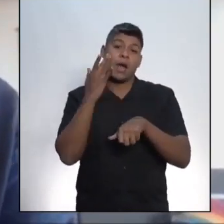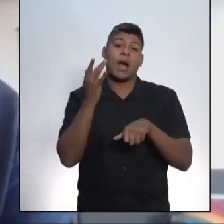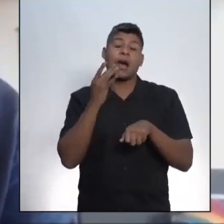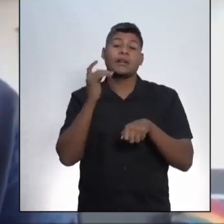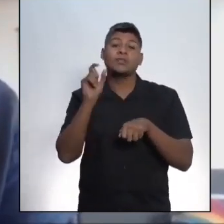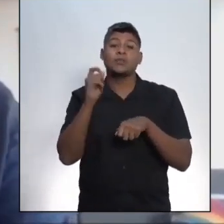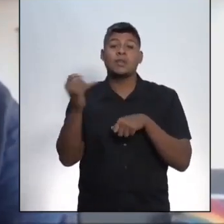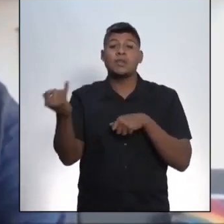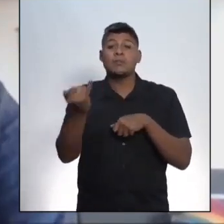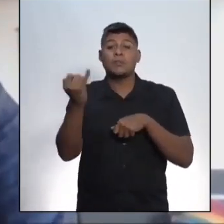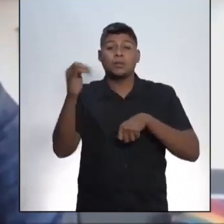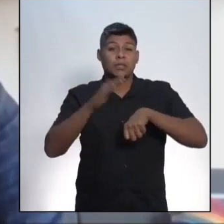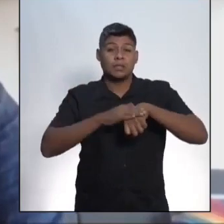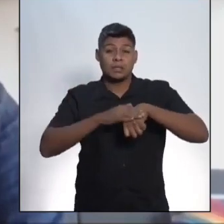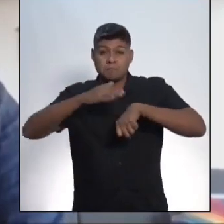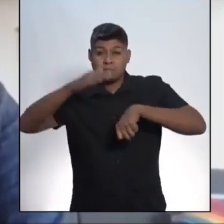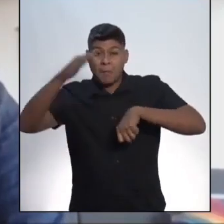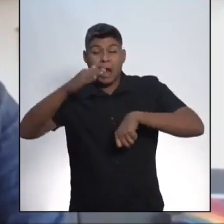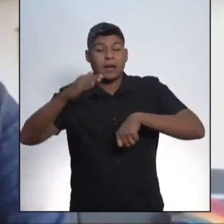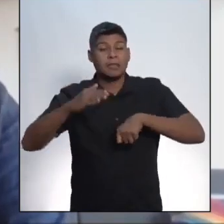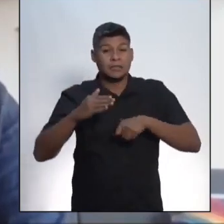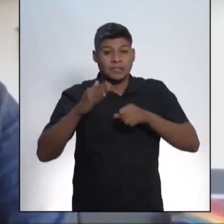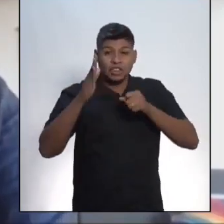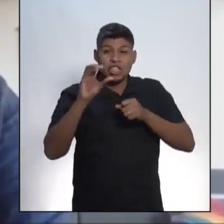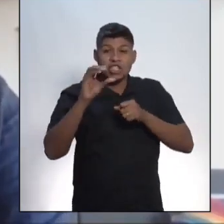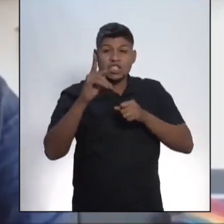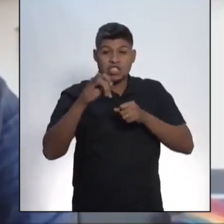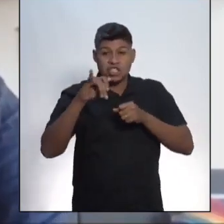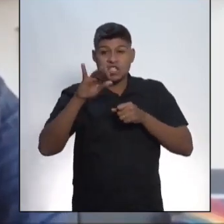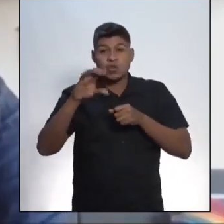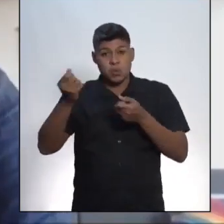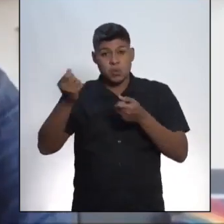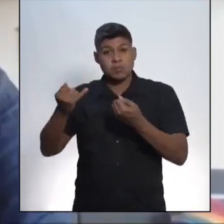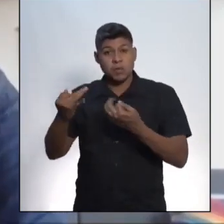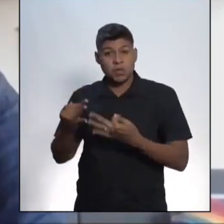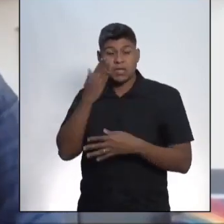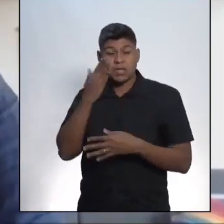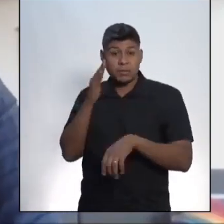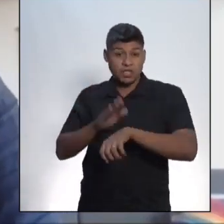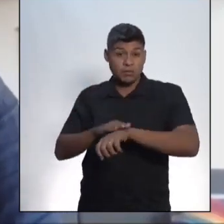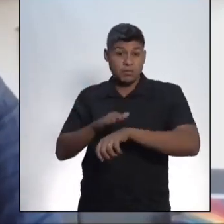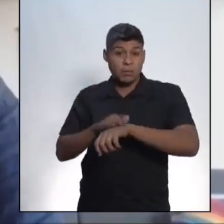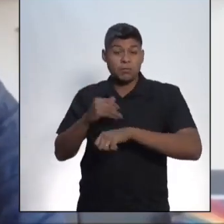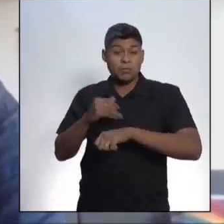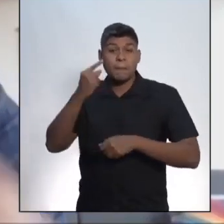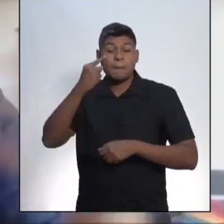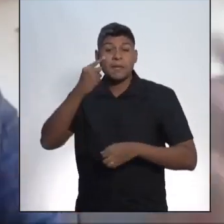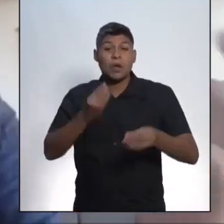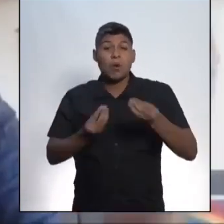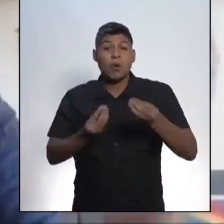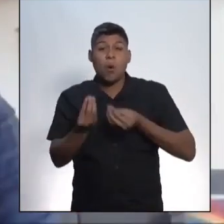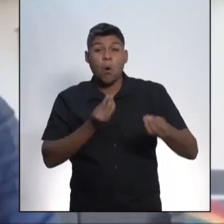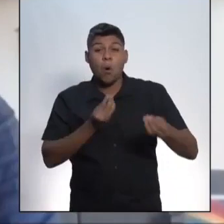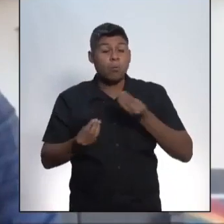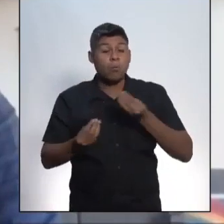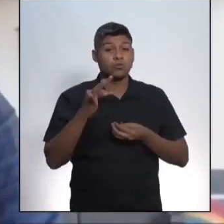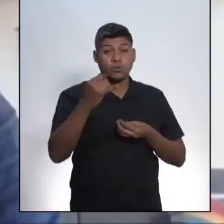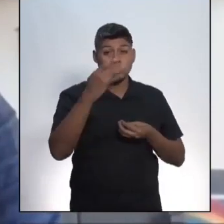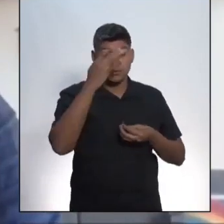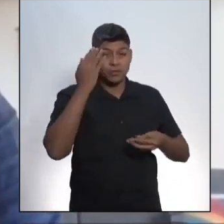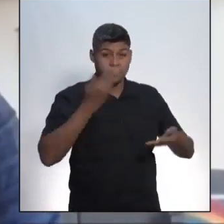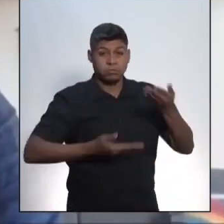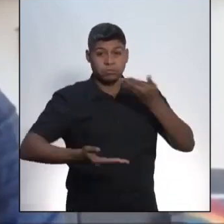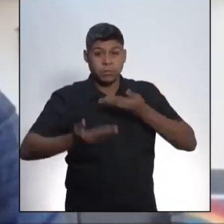mais importante, isso que o Chico acabou de comentar, nesse momento que é de ansiedade e cansaço, acho, para todo mundo, porque a gente está